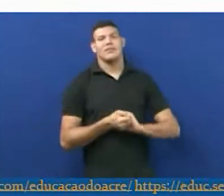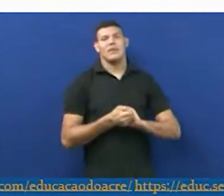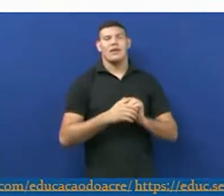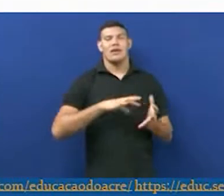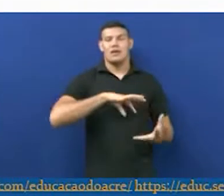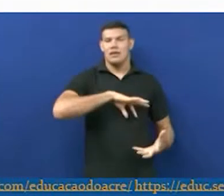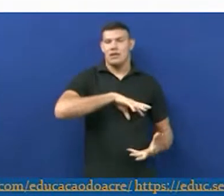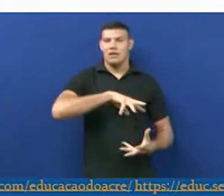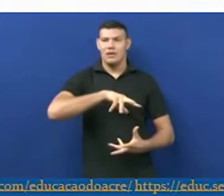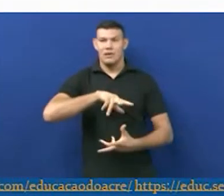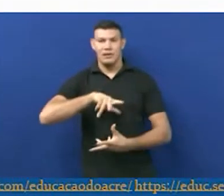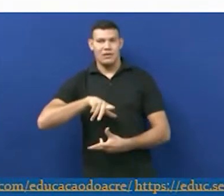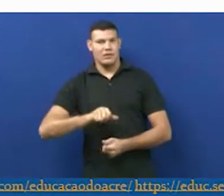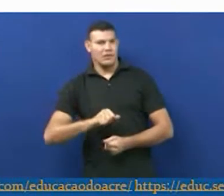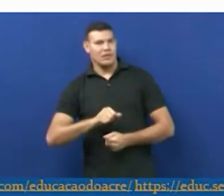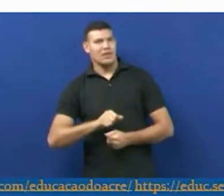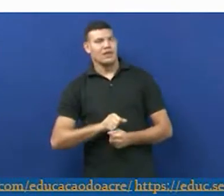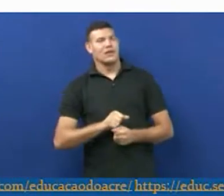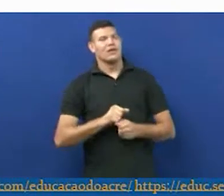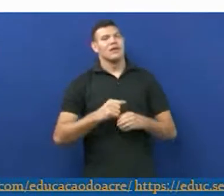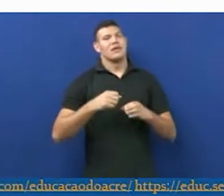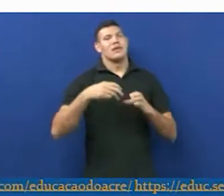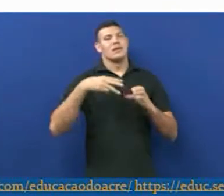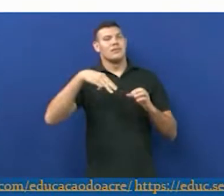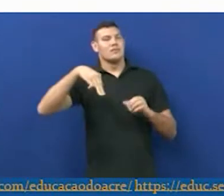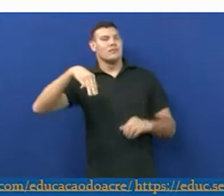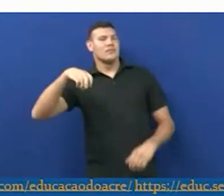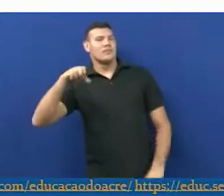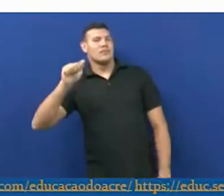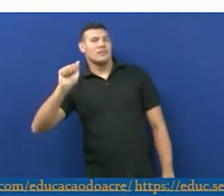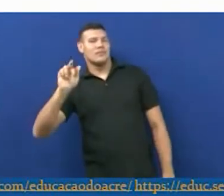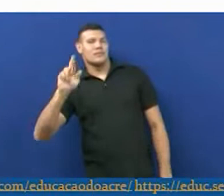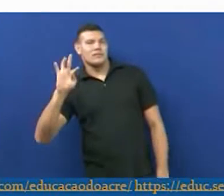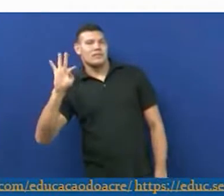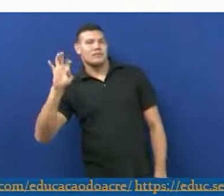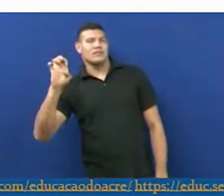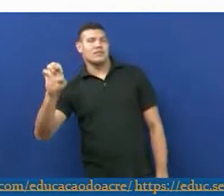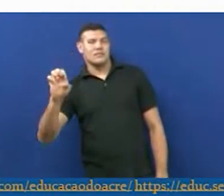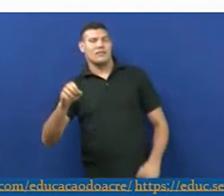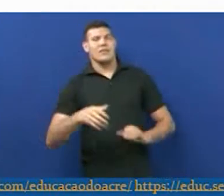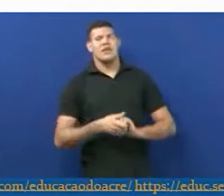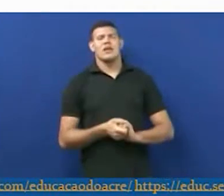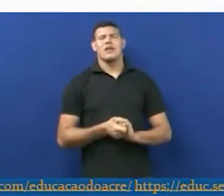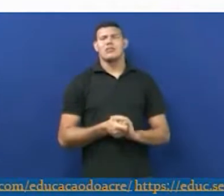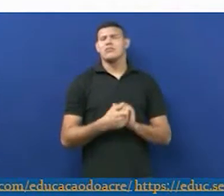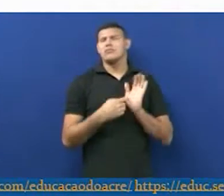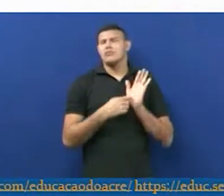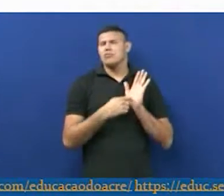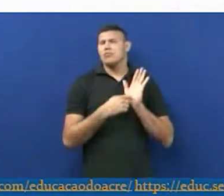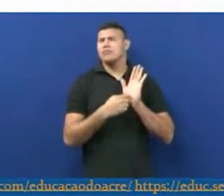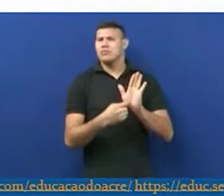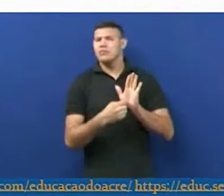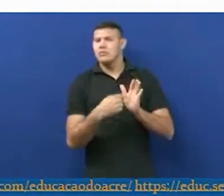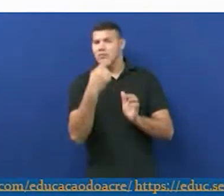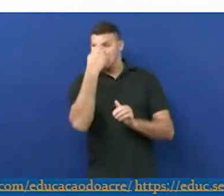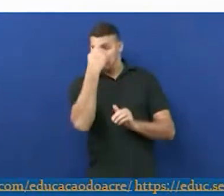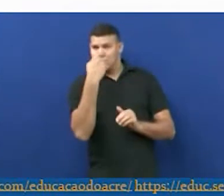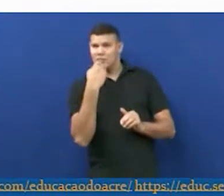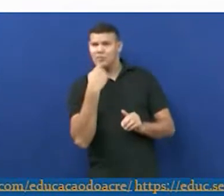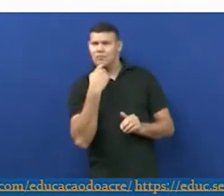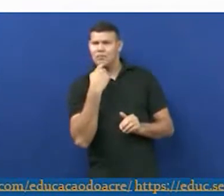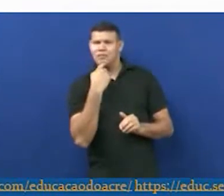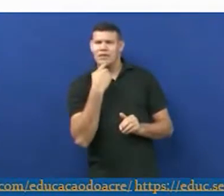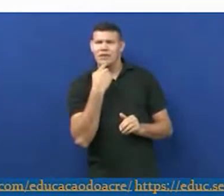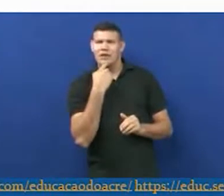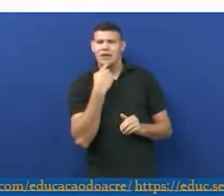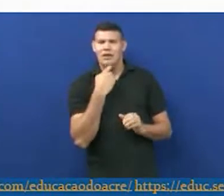Terra e Marte. Olhando aí na imagem que eu mostrei para vocês, a gente pode observar que Mercúrio ele